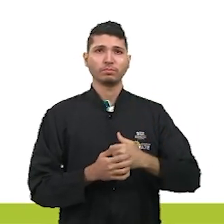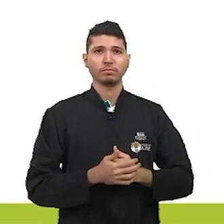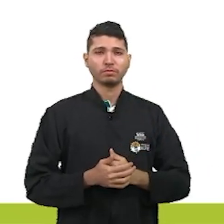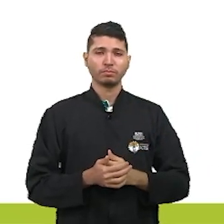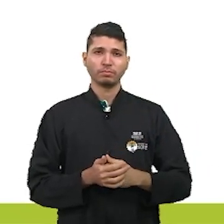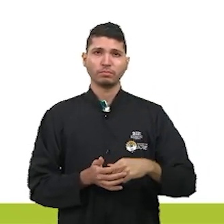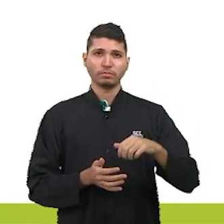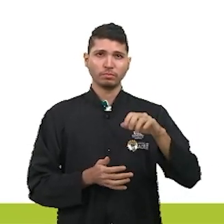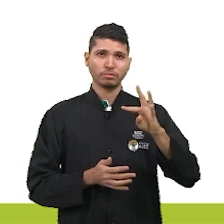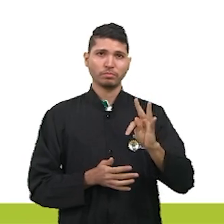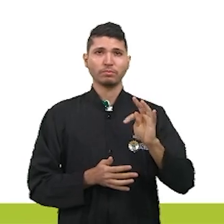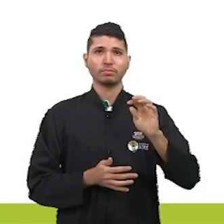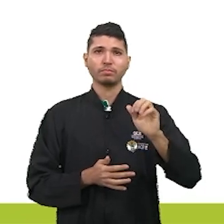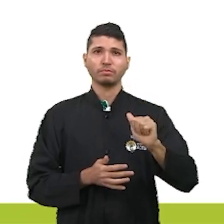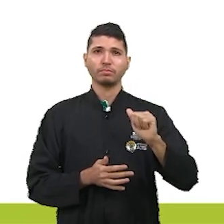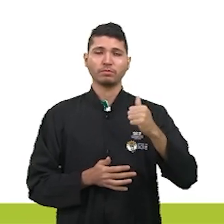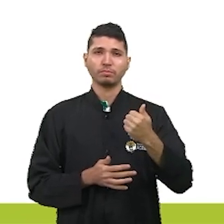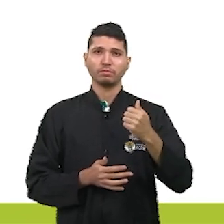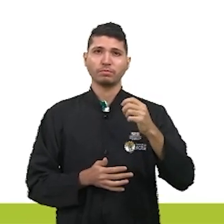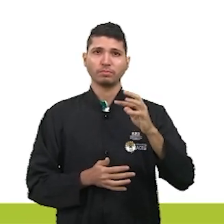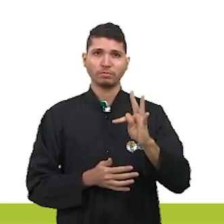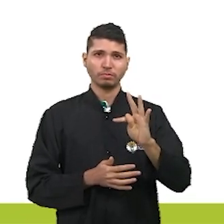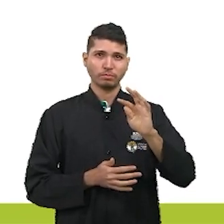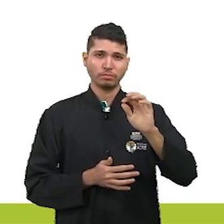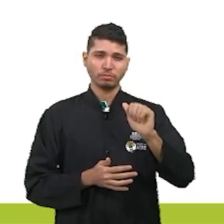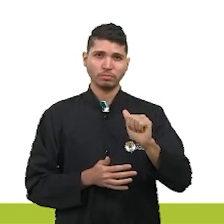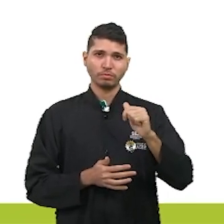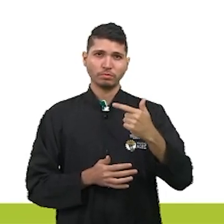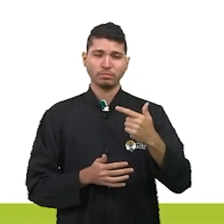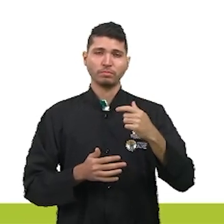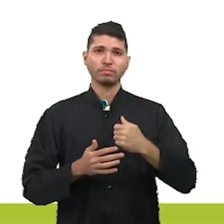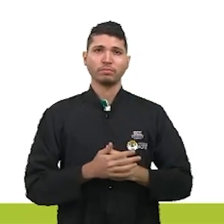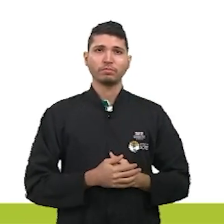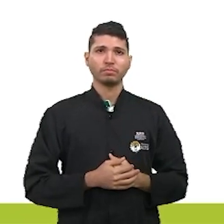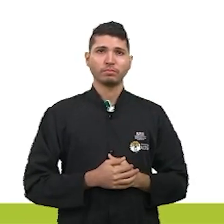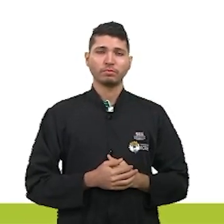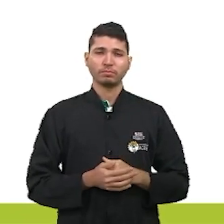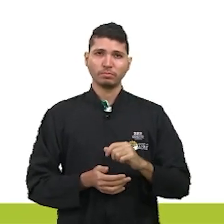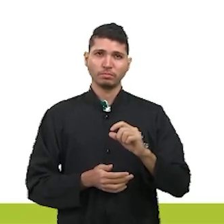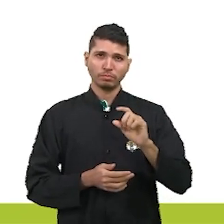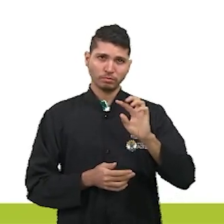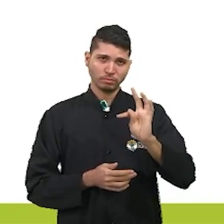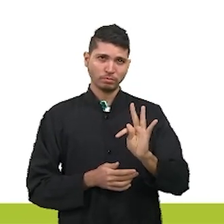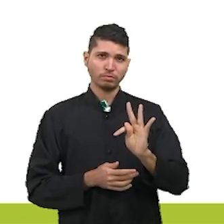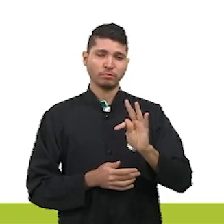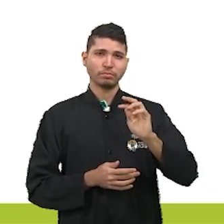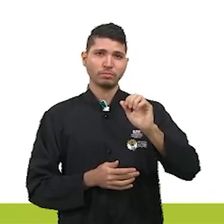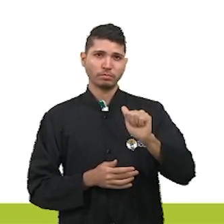TA1, TA2, TA2 e TA1.